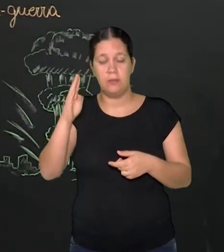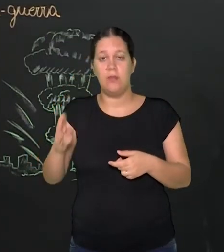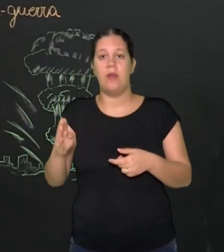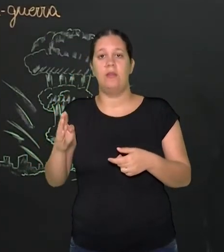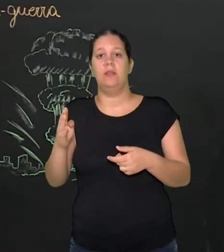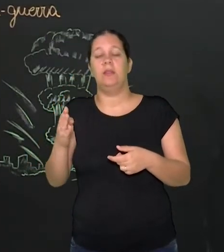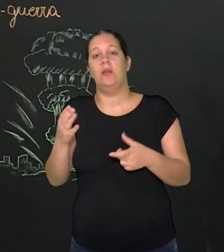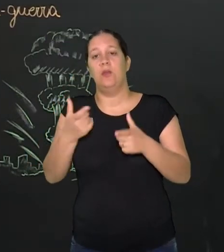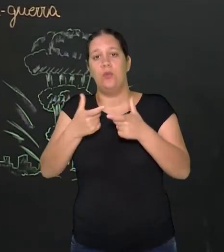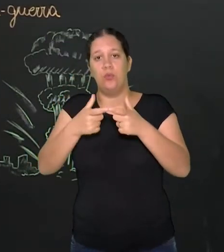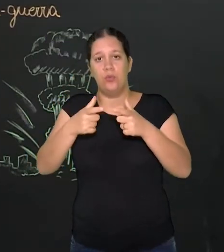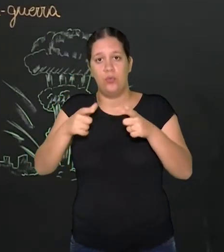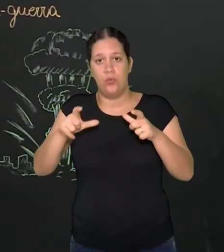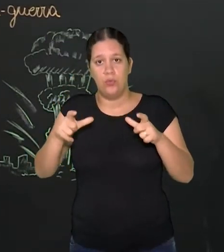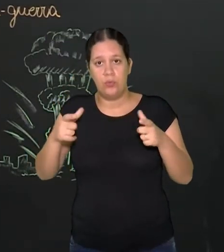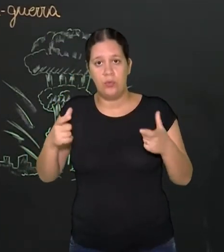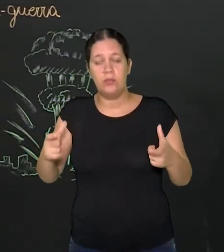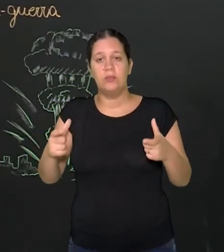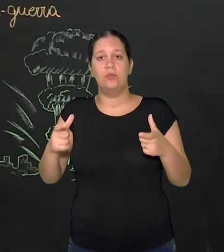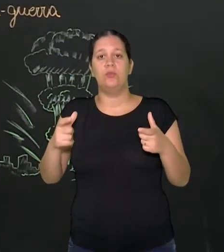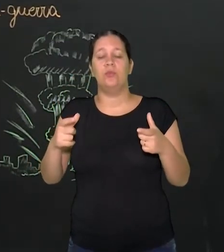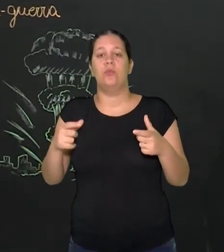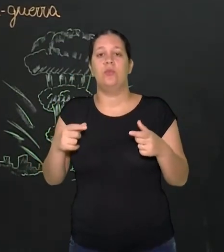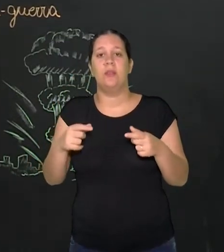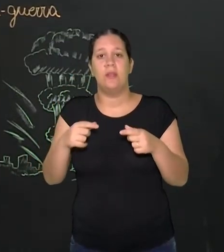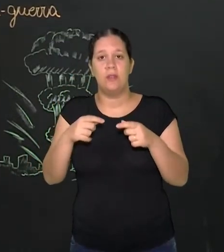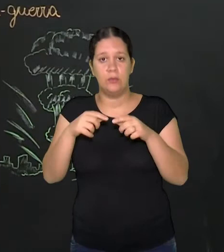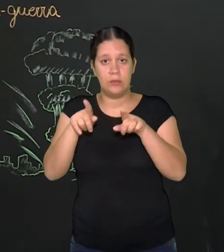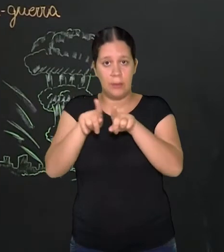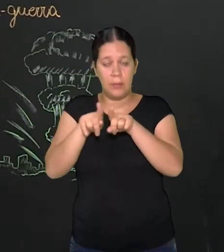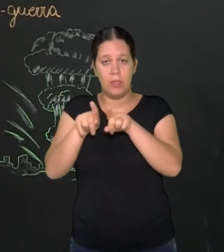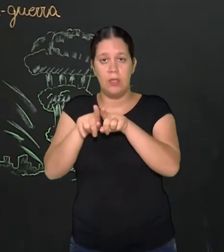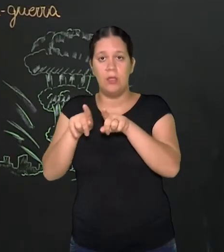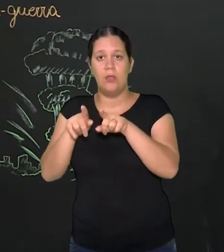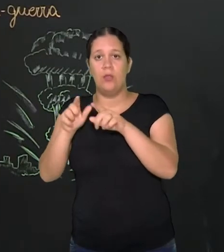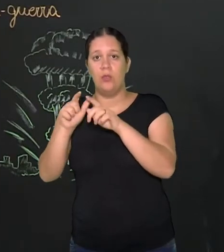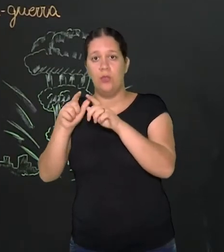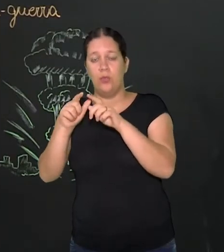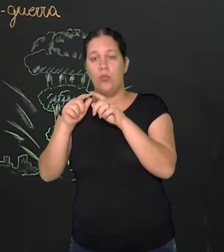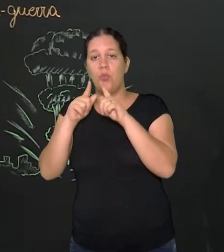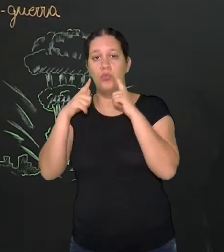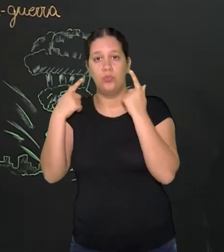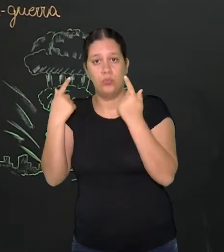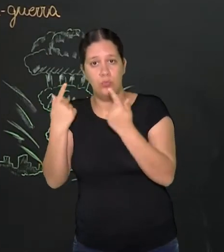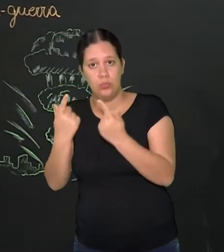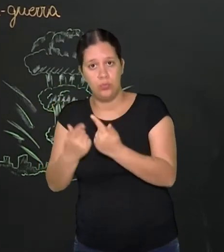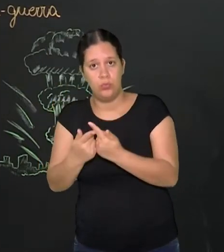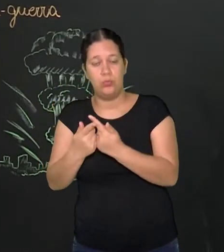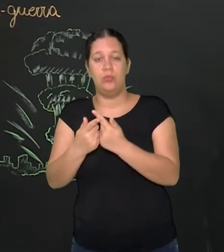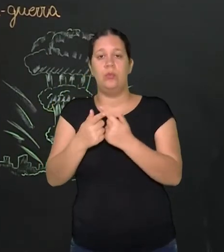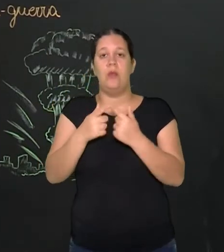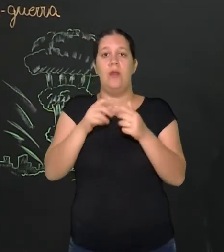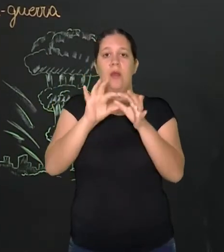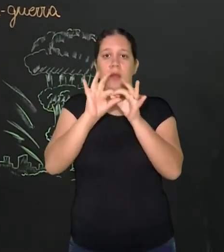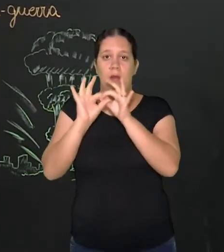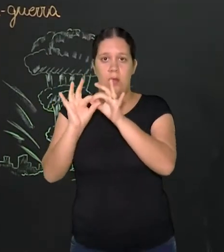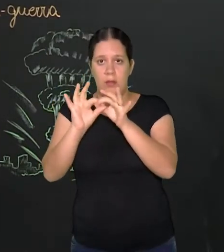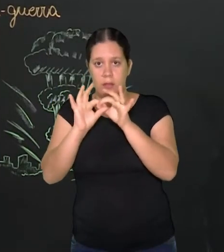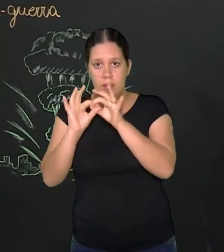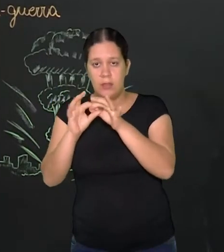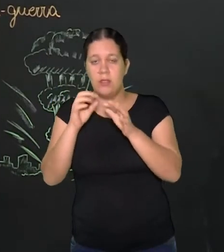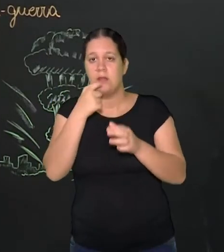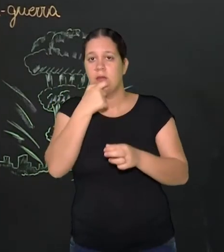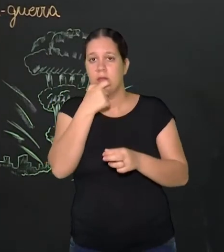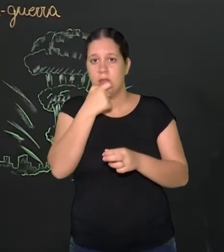grupos de países que se formam no conflito são esses dois, são os aliados e o eixo.